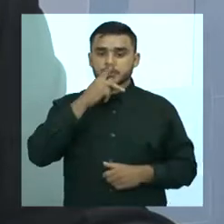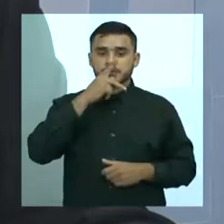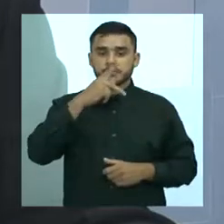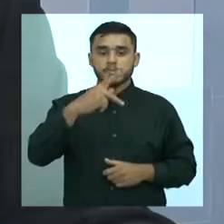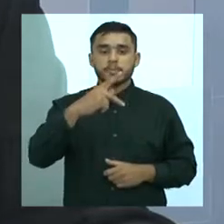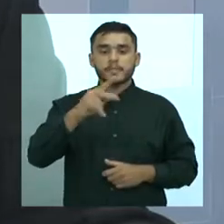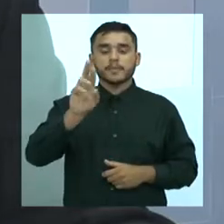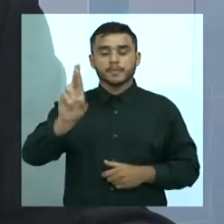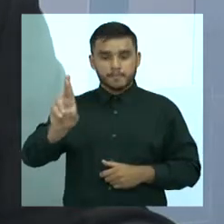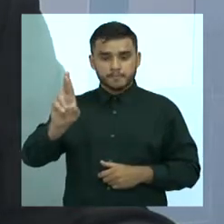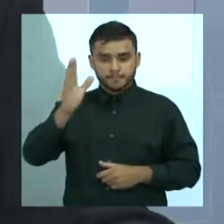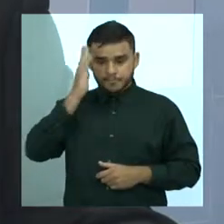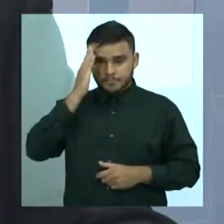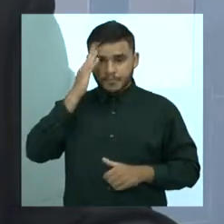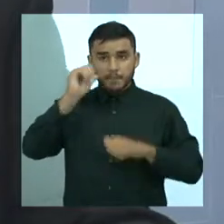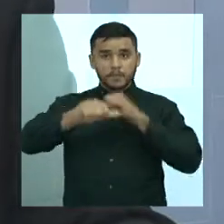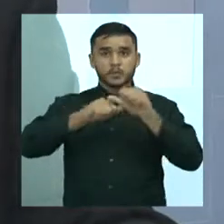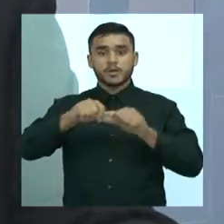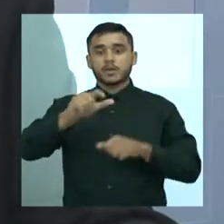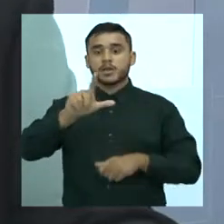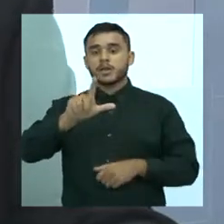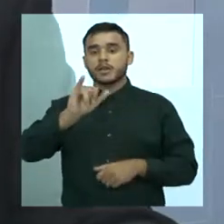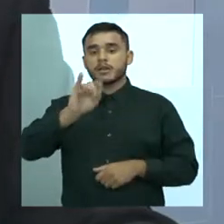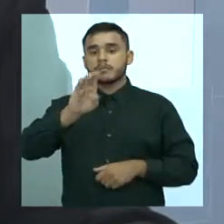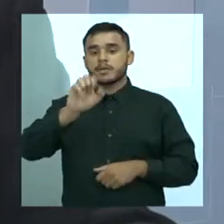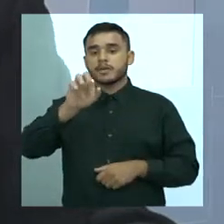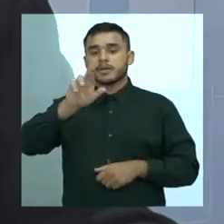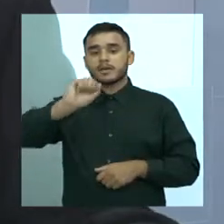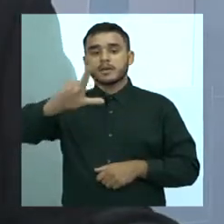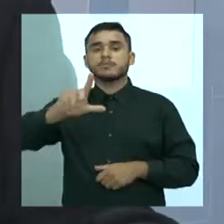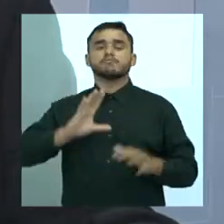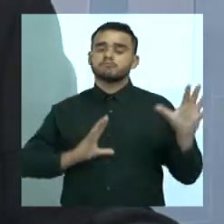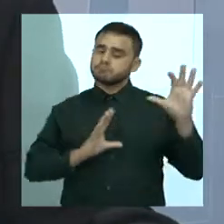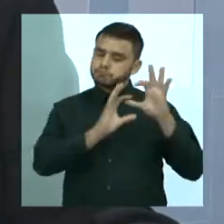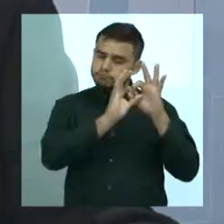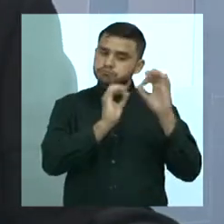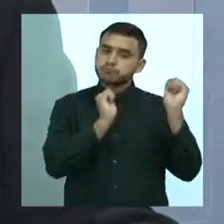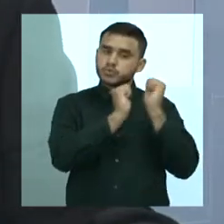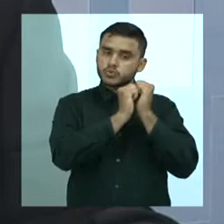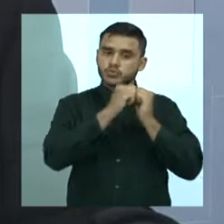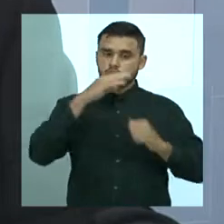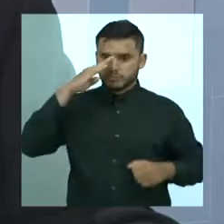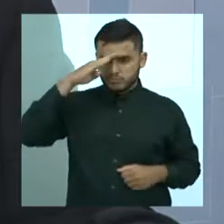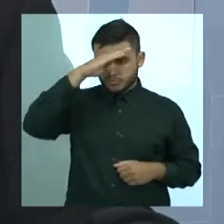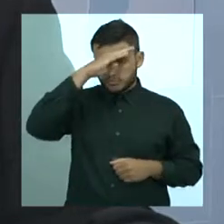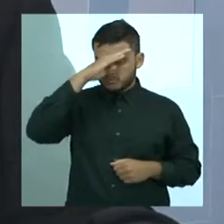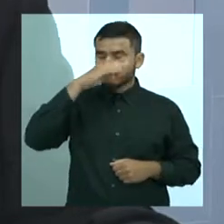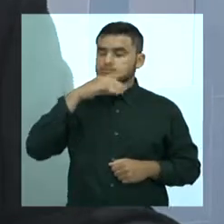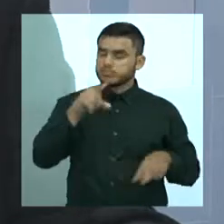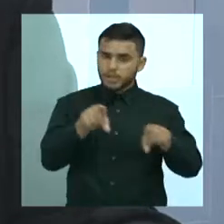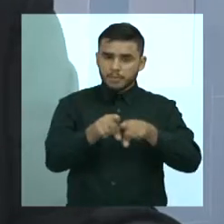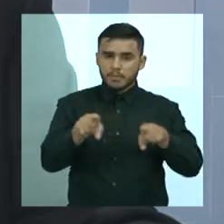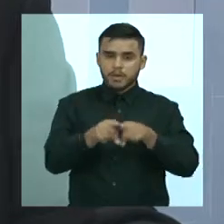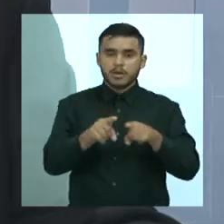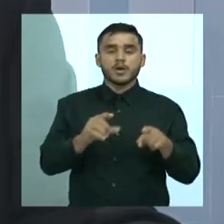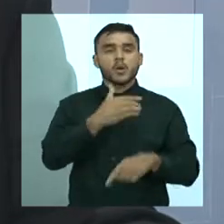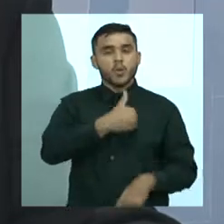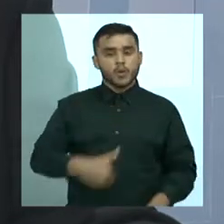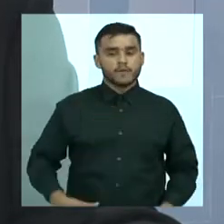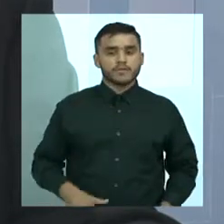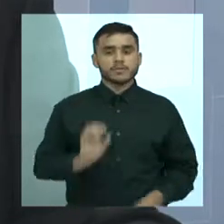que agora é o Partido Liberal. Está deixando bem claro que é aliado do governo federal e vai ser também aliado do governo